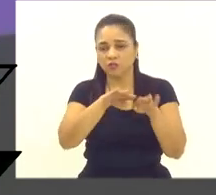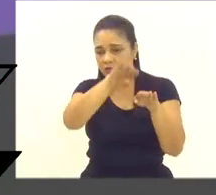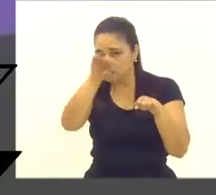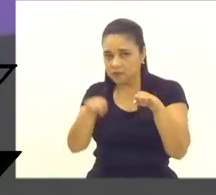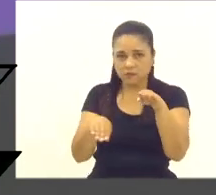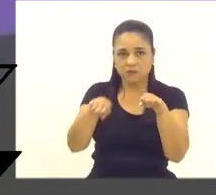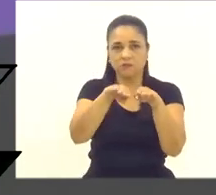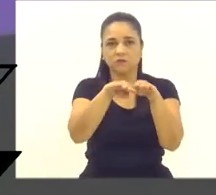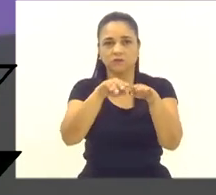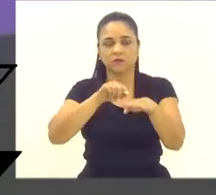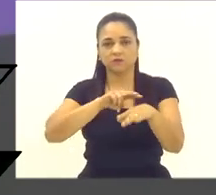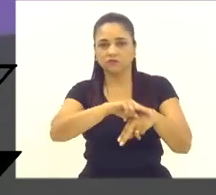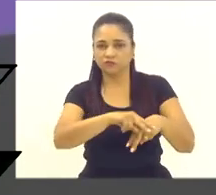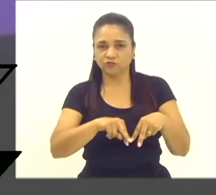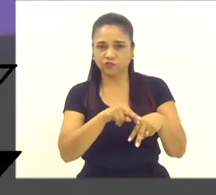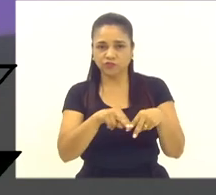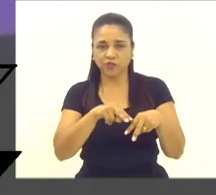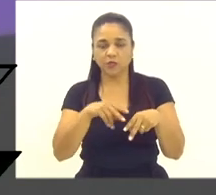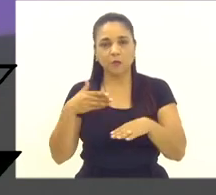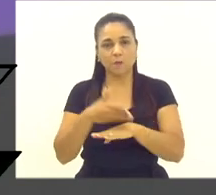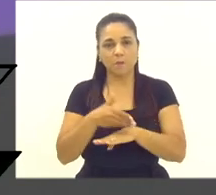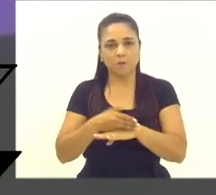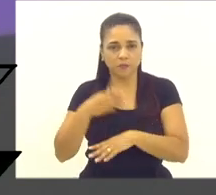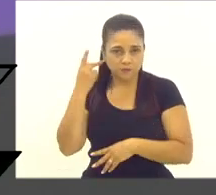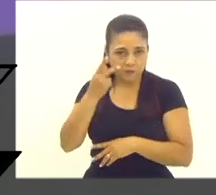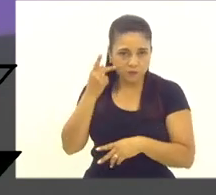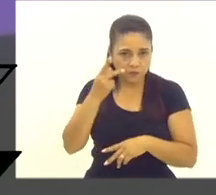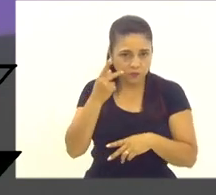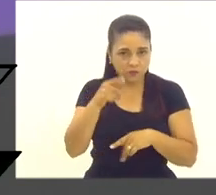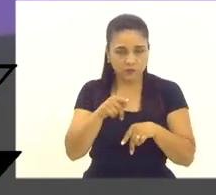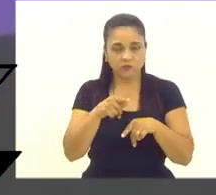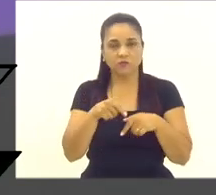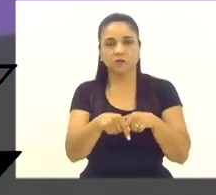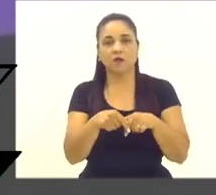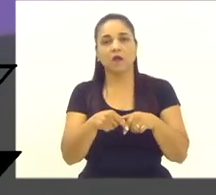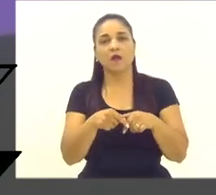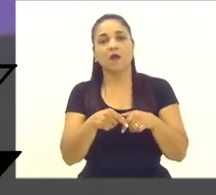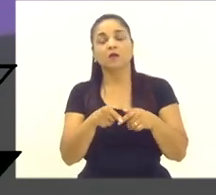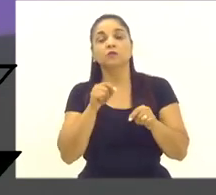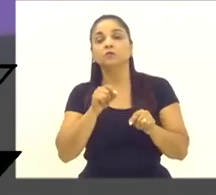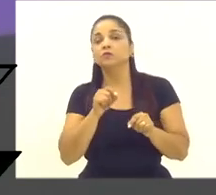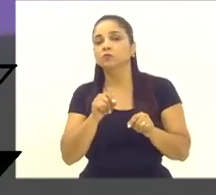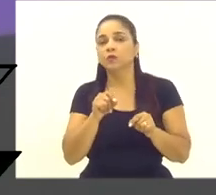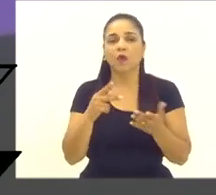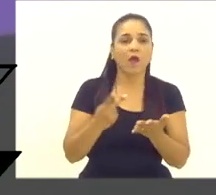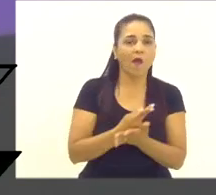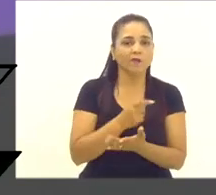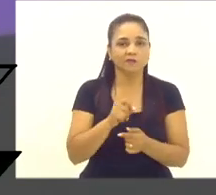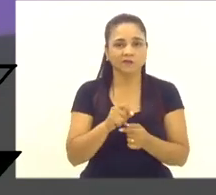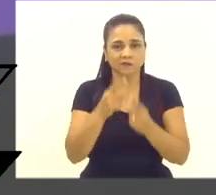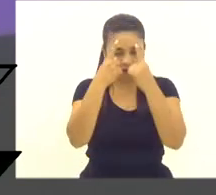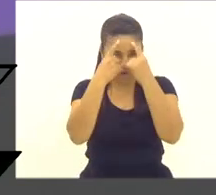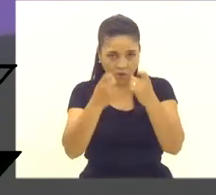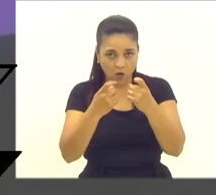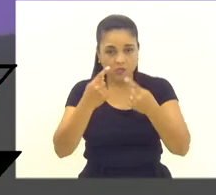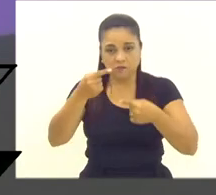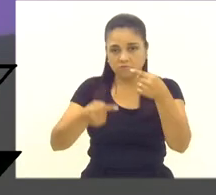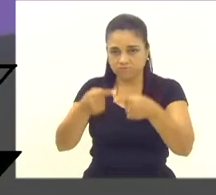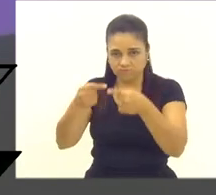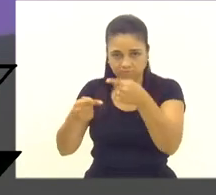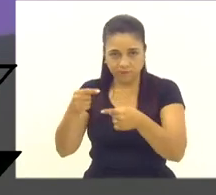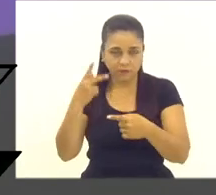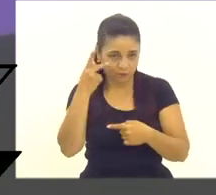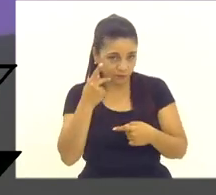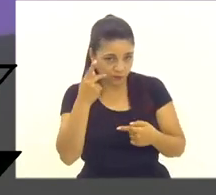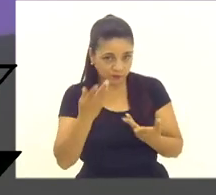gênero na participação política é regularmente as decorrências duas ferramentas da violência no debate político né